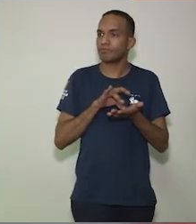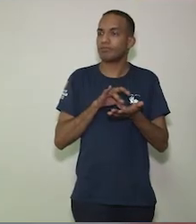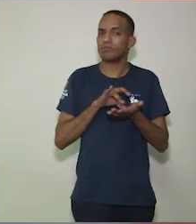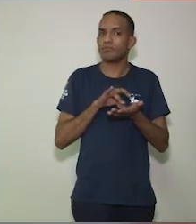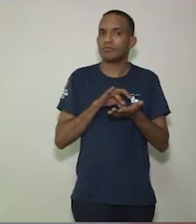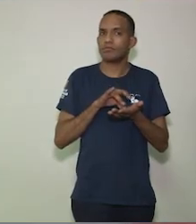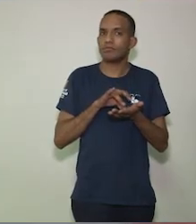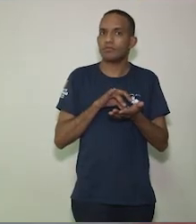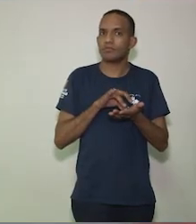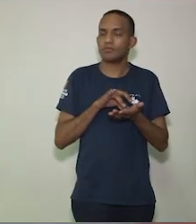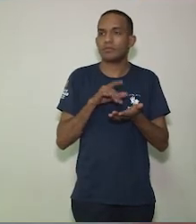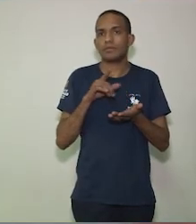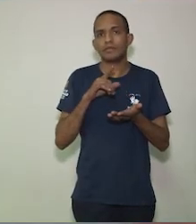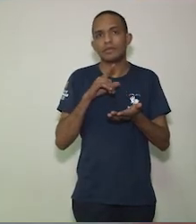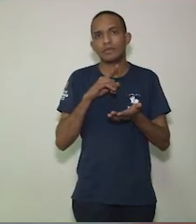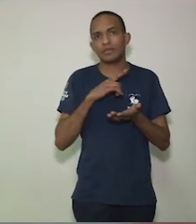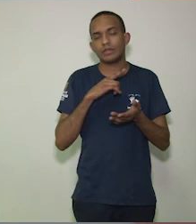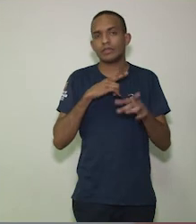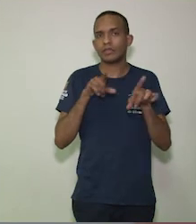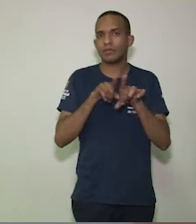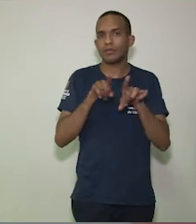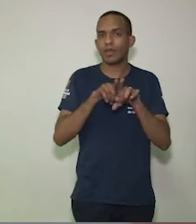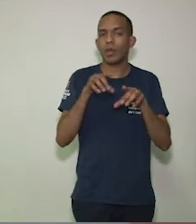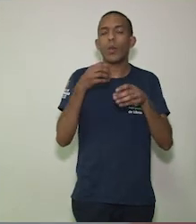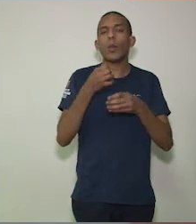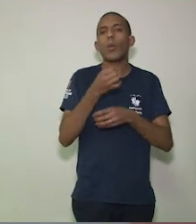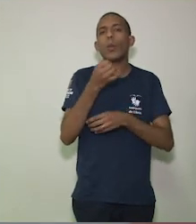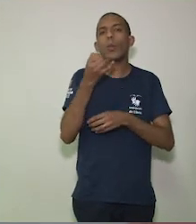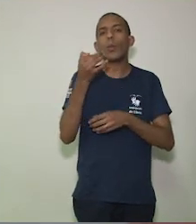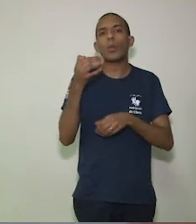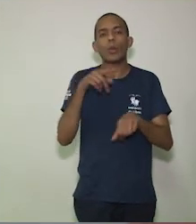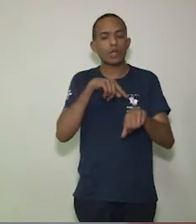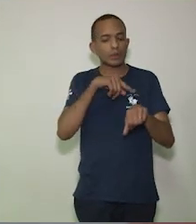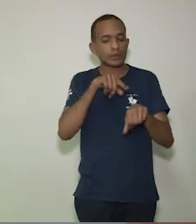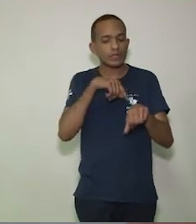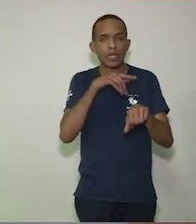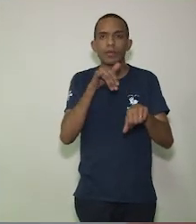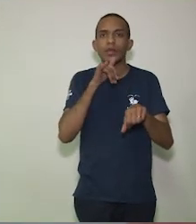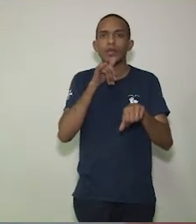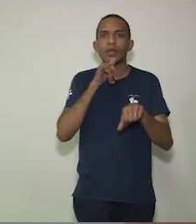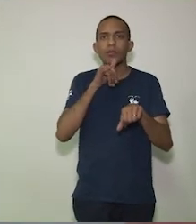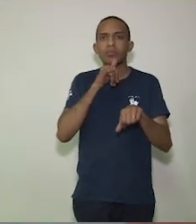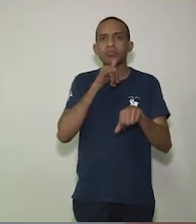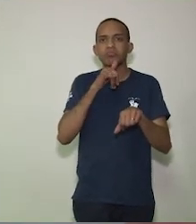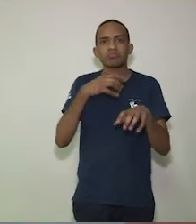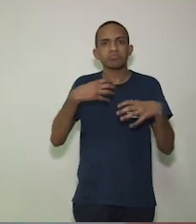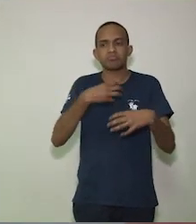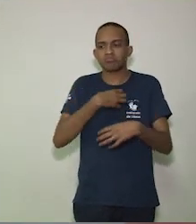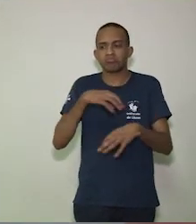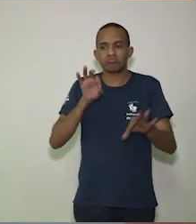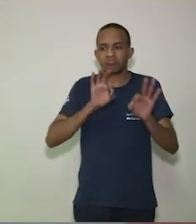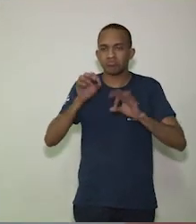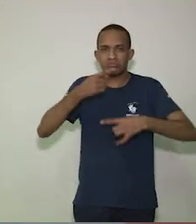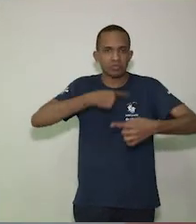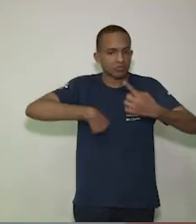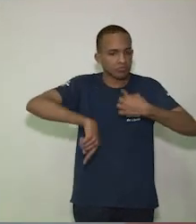ainda não tem também definido quanto tempo dura a imunidade. Então, não se sabe